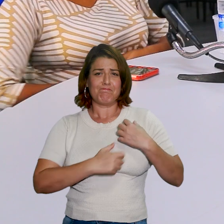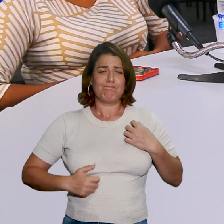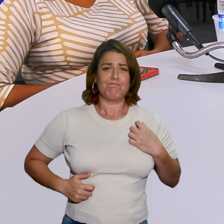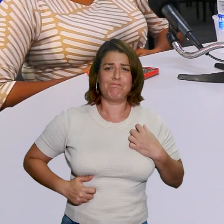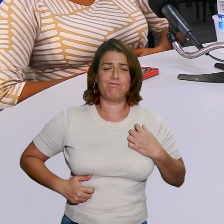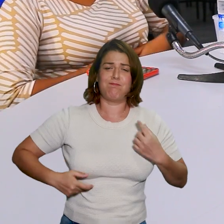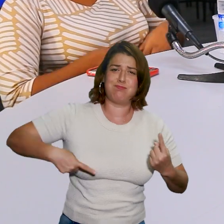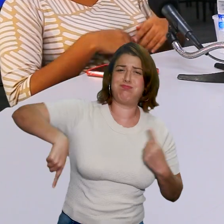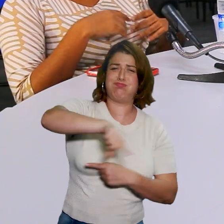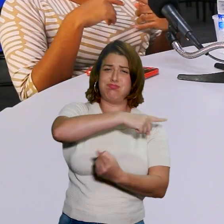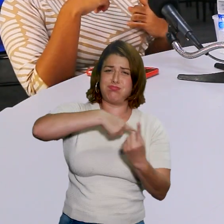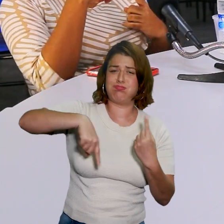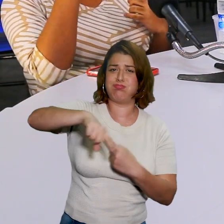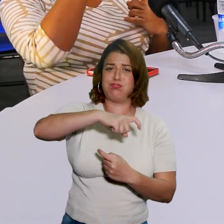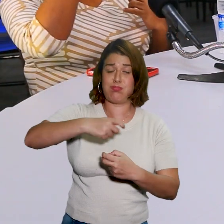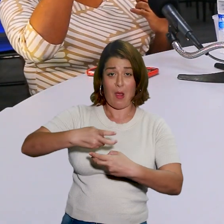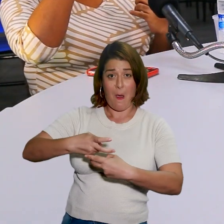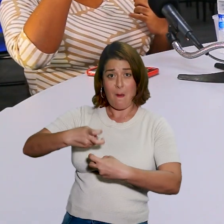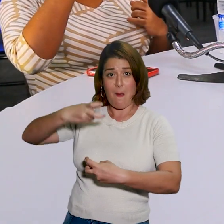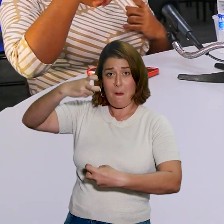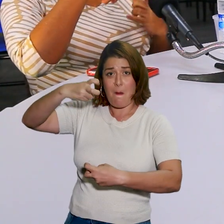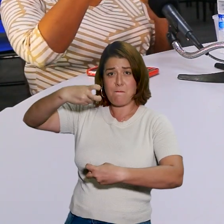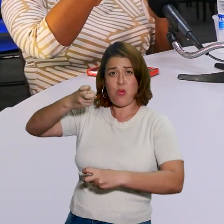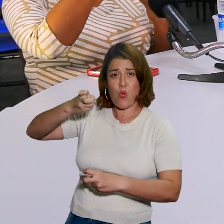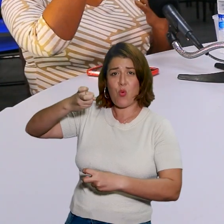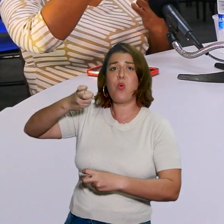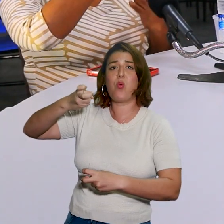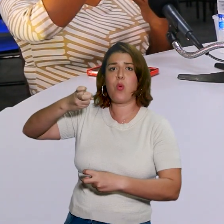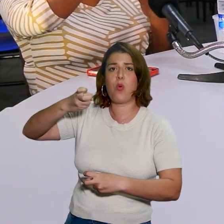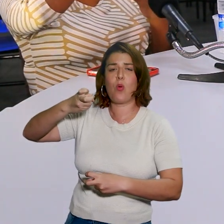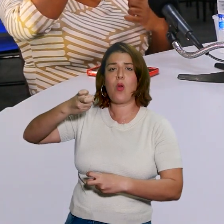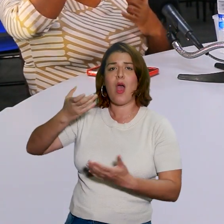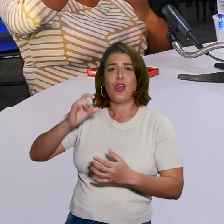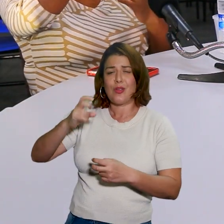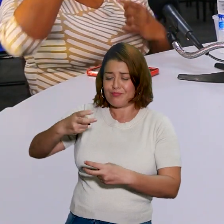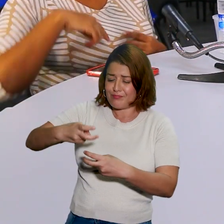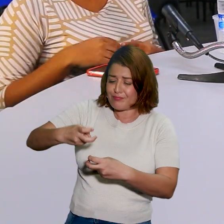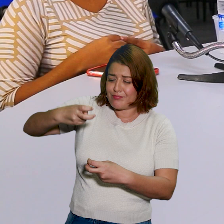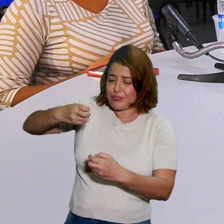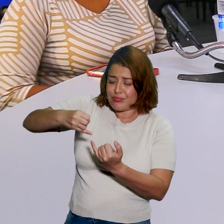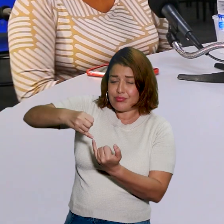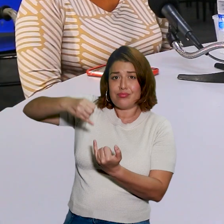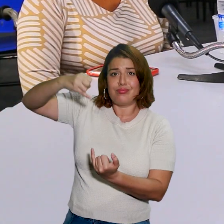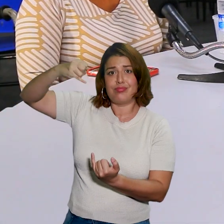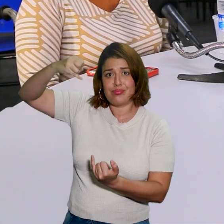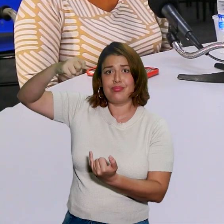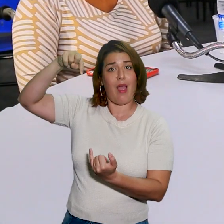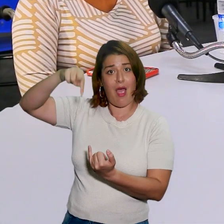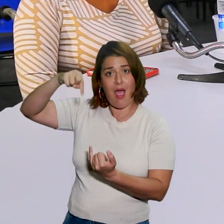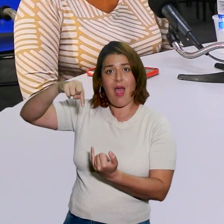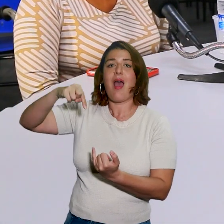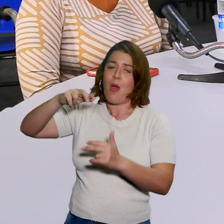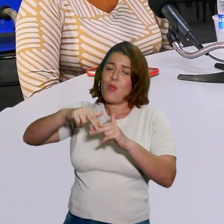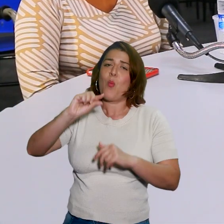me segurando fez com que a minha medula rompesse. Hoje em dia eu só tenho uma partezinha do ligamento da minha medula,